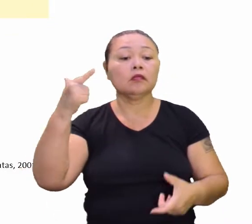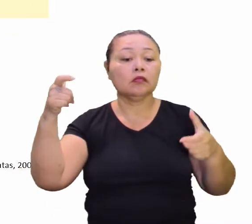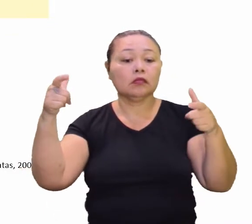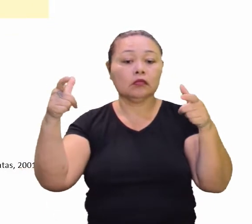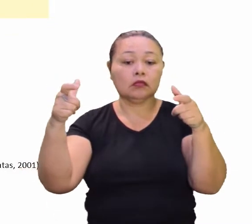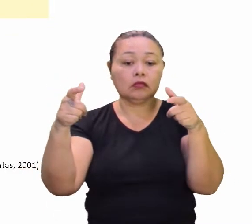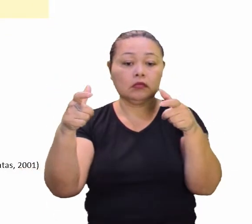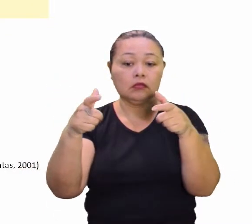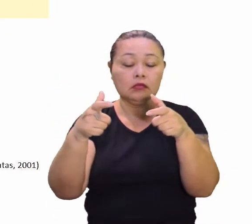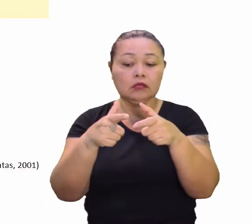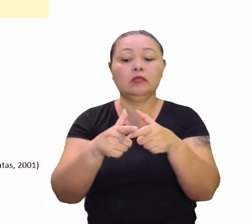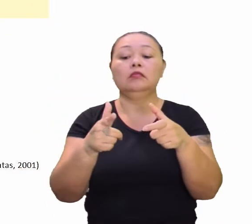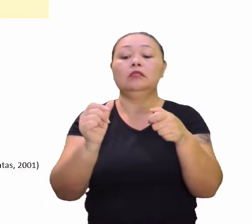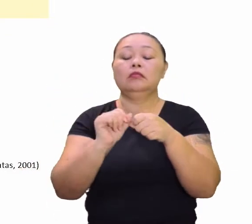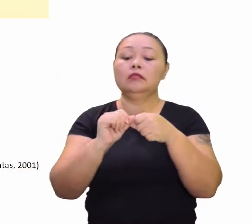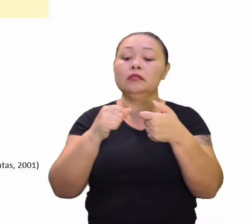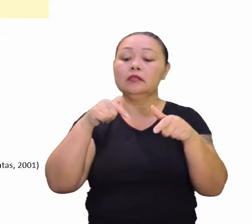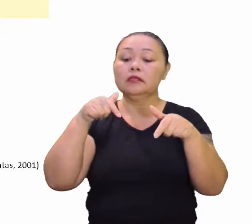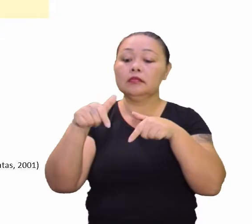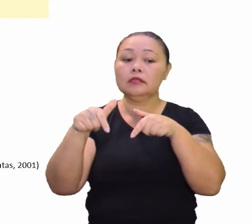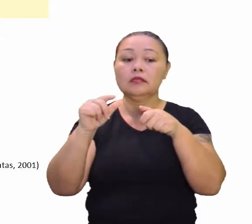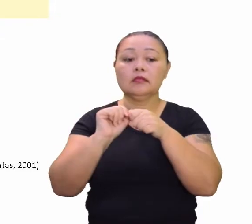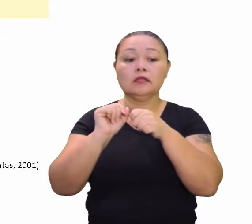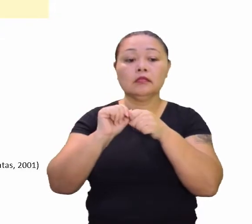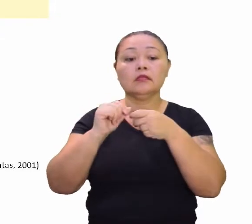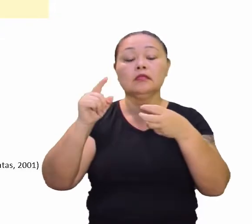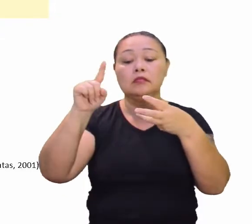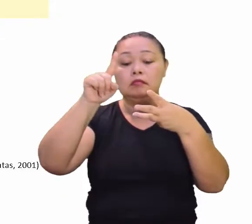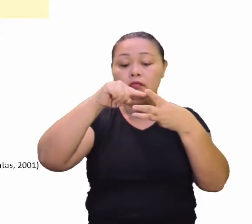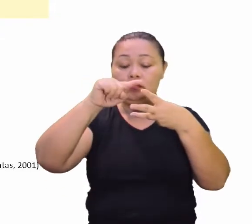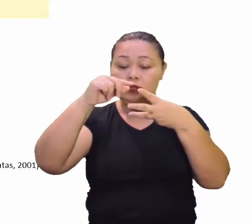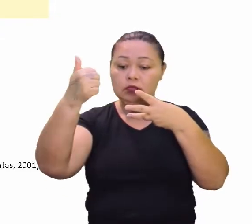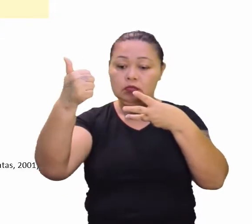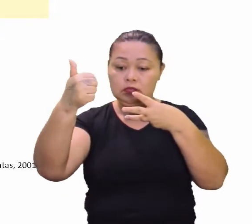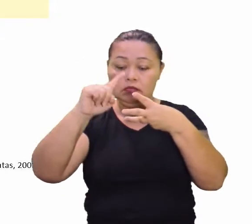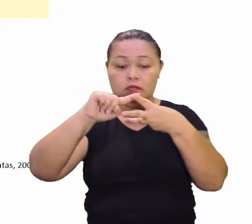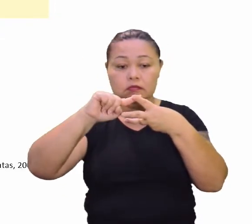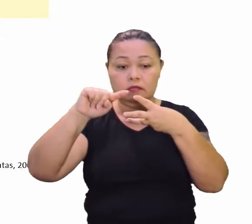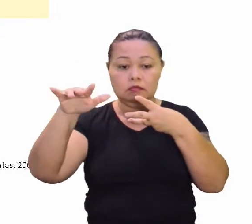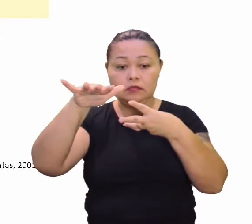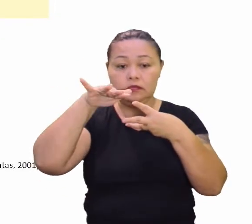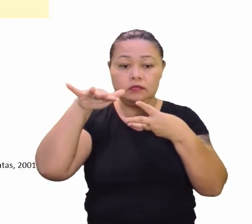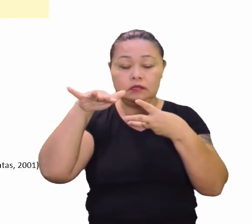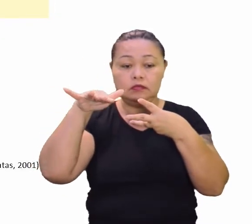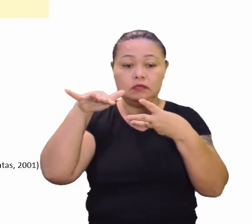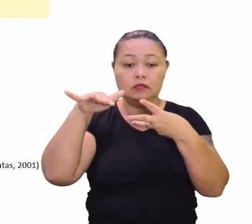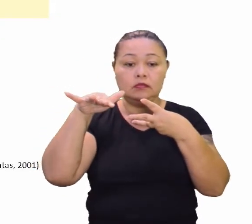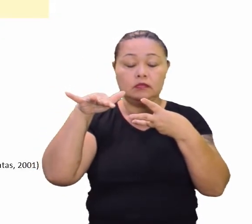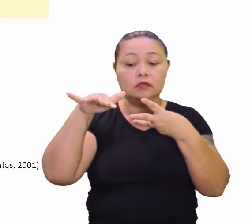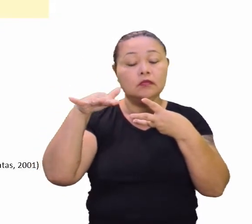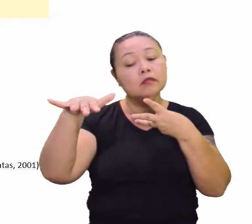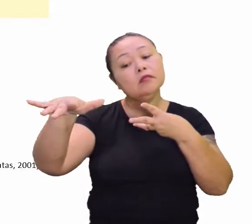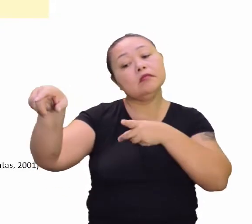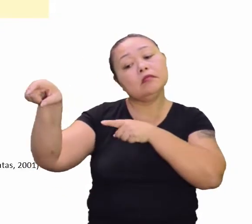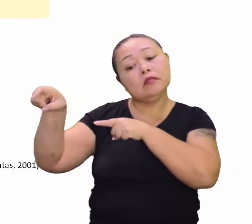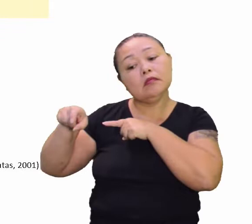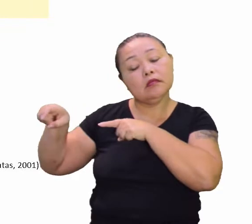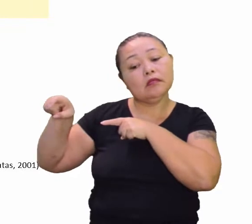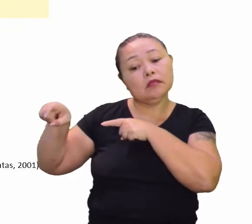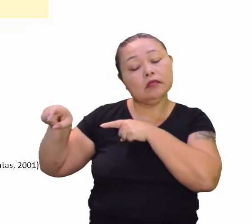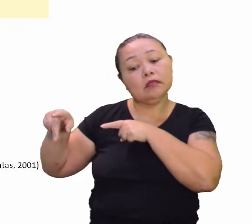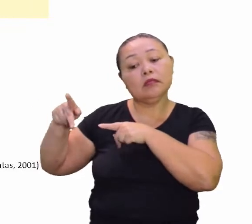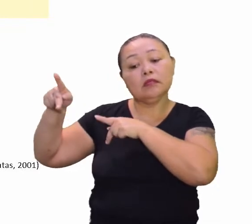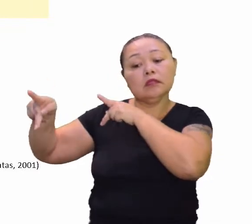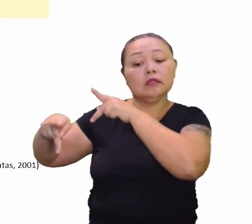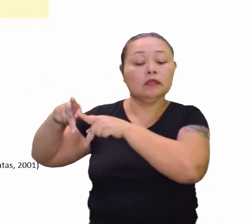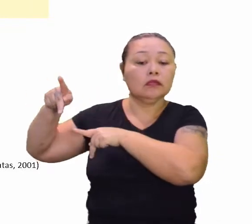diminuindo a população economicamente ativa do setor primário. Olha só, lá no campo,